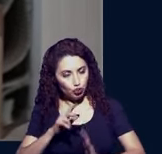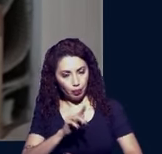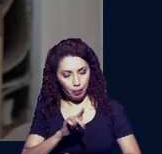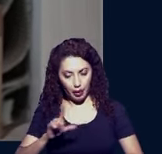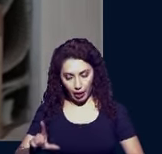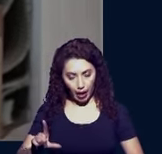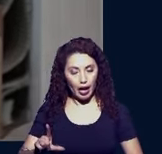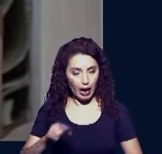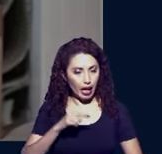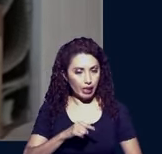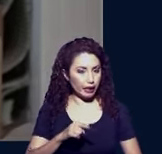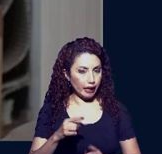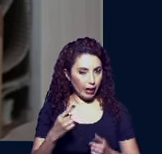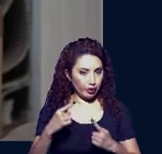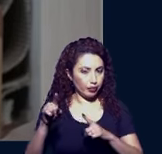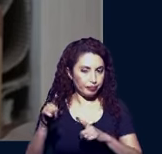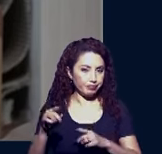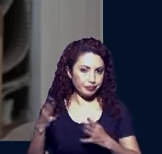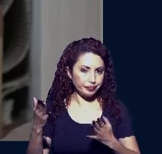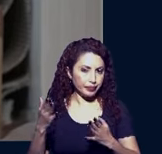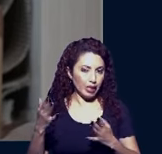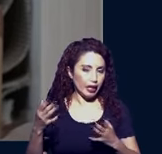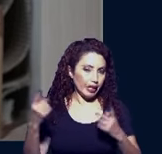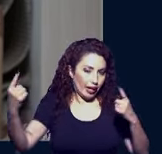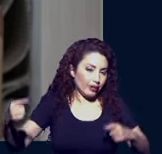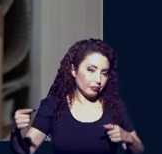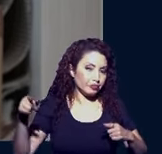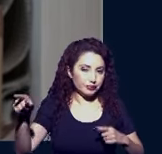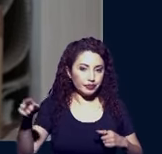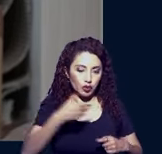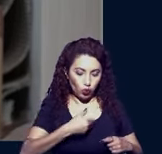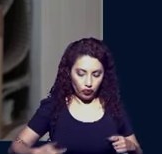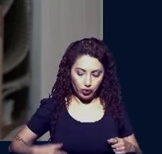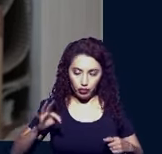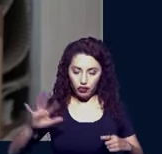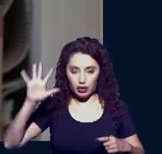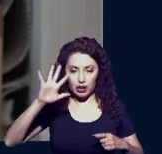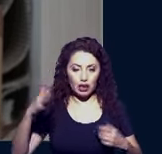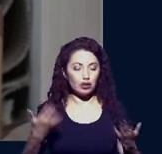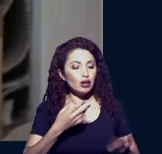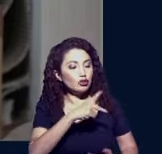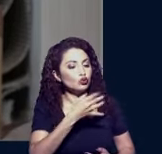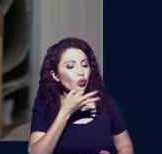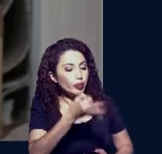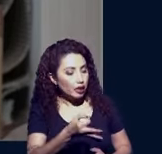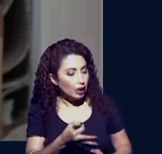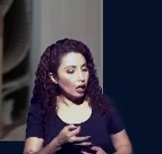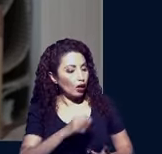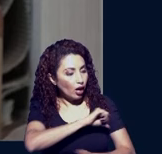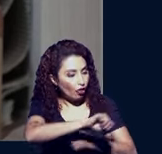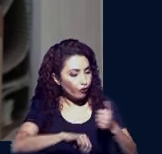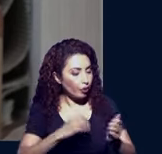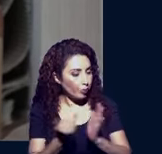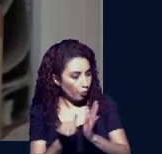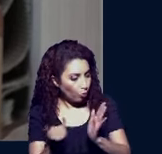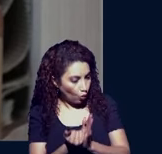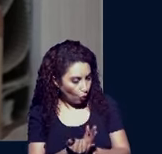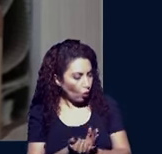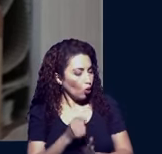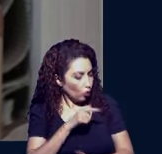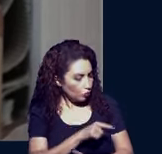oposição ao governo federal na sua opinião como governador do Rio de Janeiro a reforma tributária é uma boa reforma e o seu